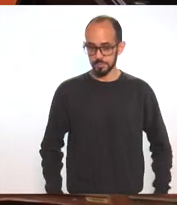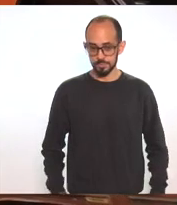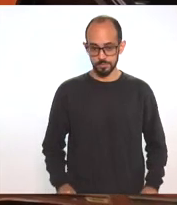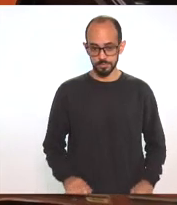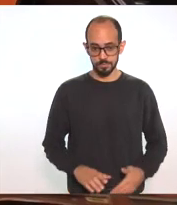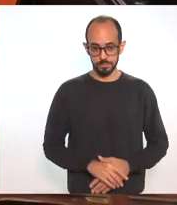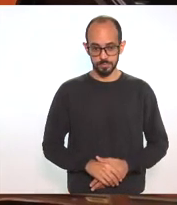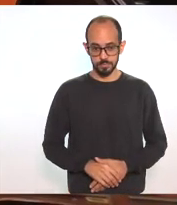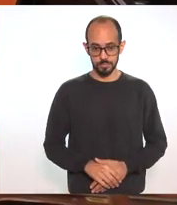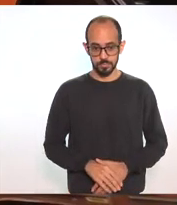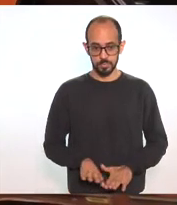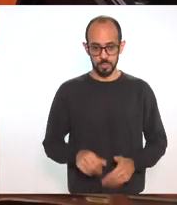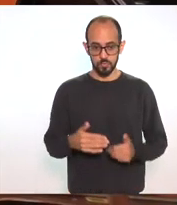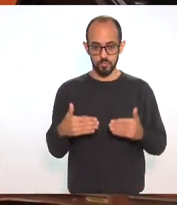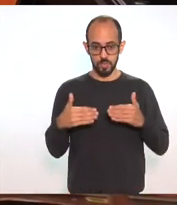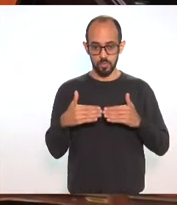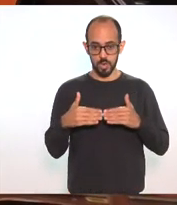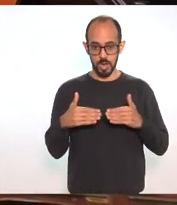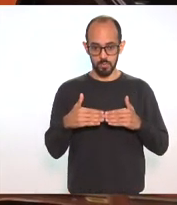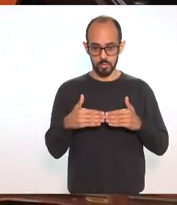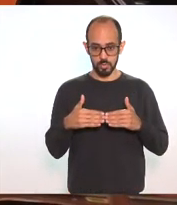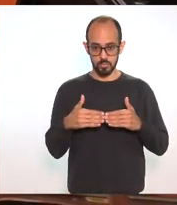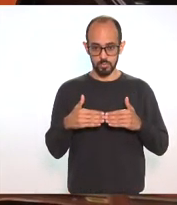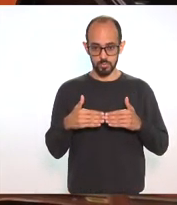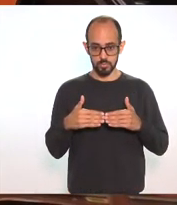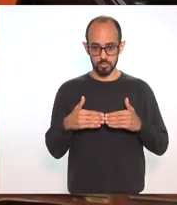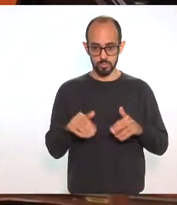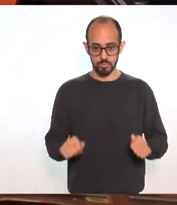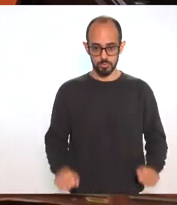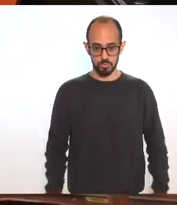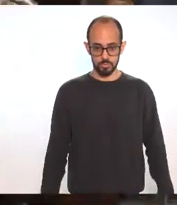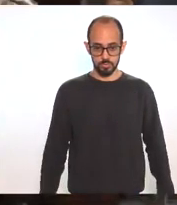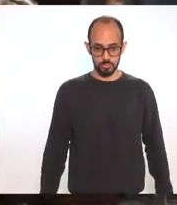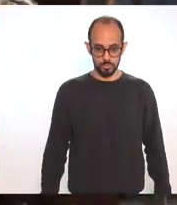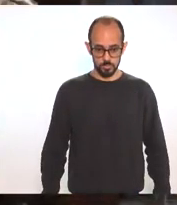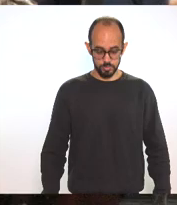Favorável, senhor presidente. Marcelo Cabeleireiro. Favorável. Ok.